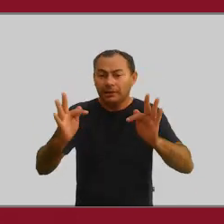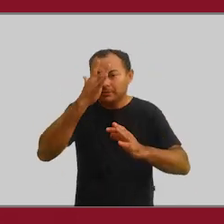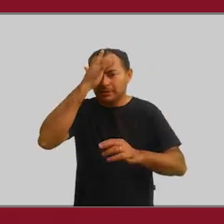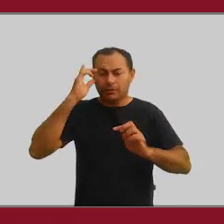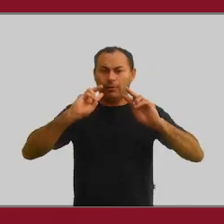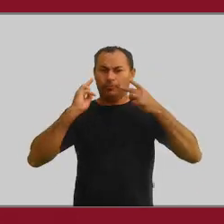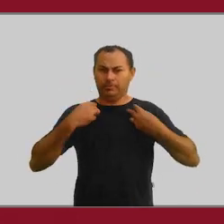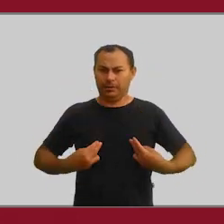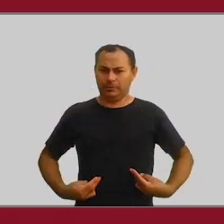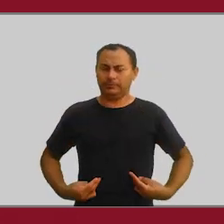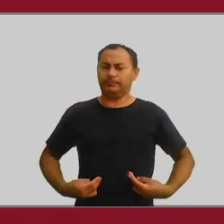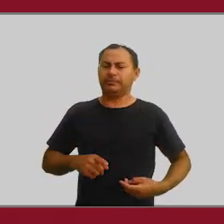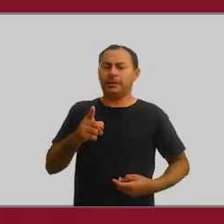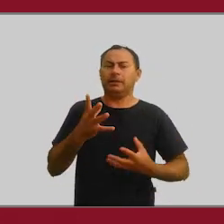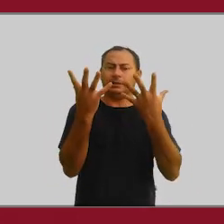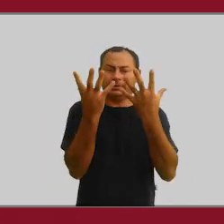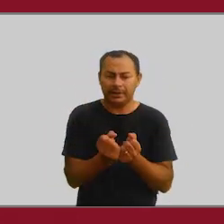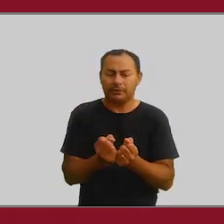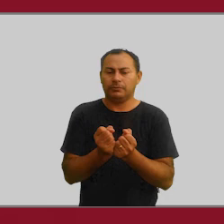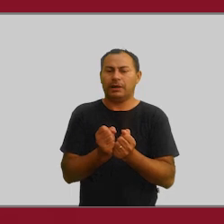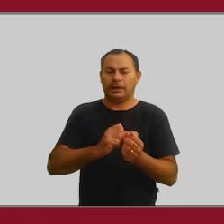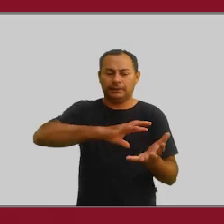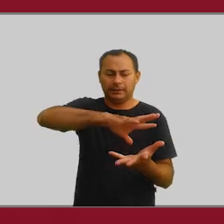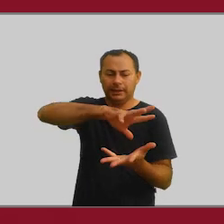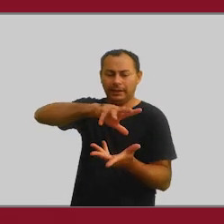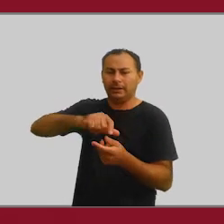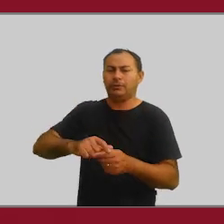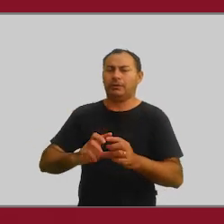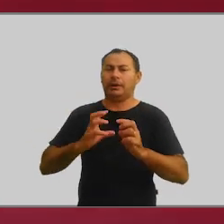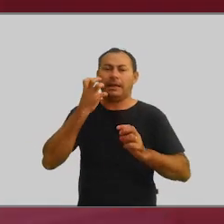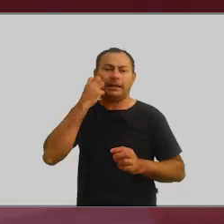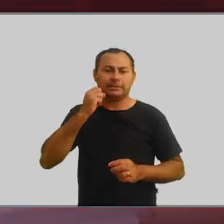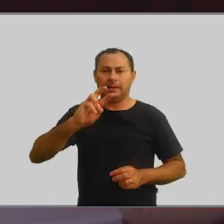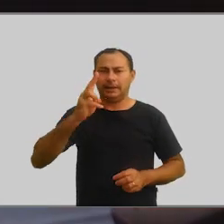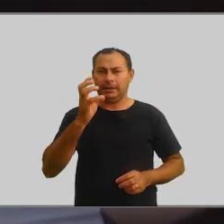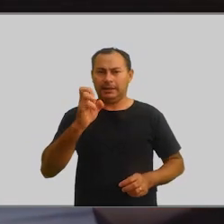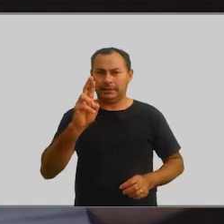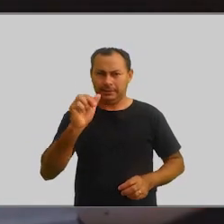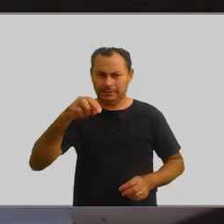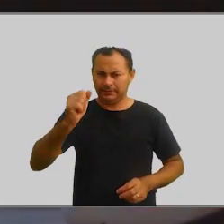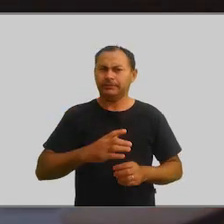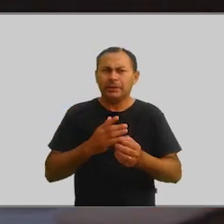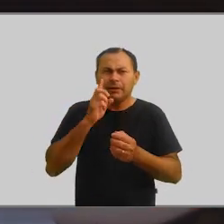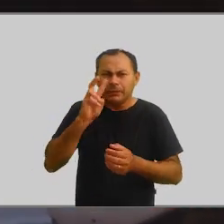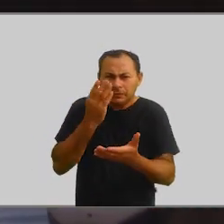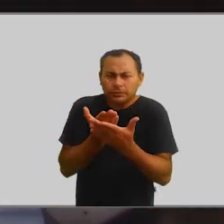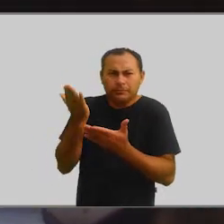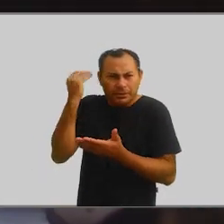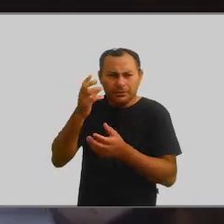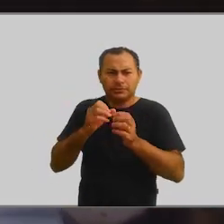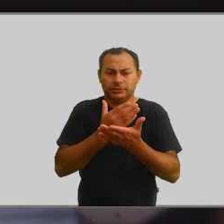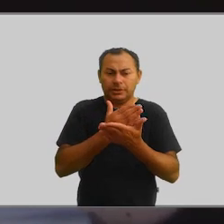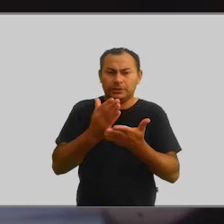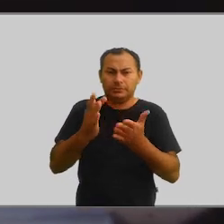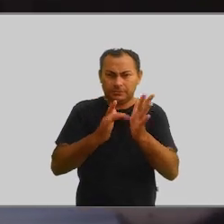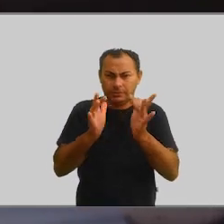Bem-aventurados os humildes, pois eles receberão a terra por herança. Já vimos nos estudos anteriores que Jesus iniciou este